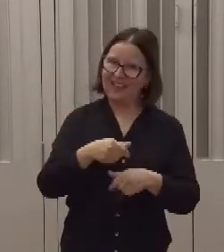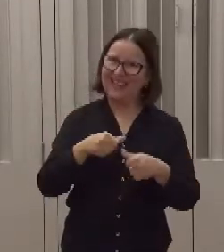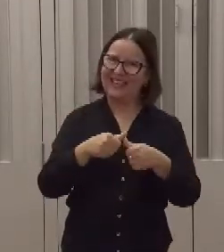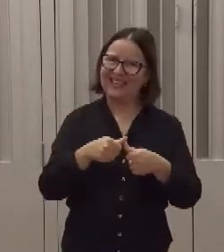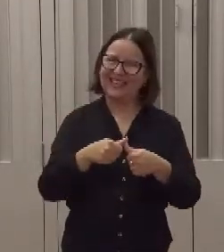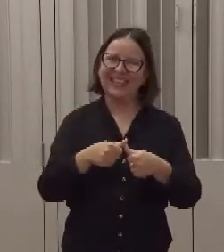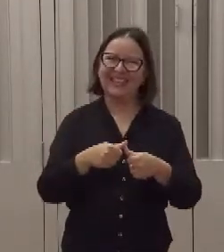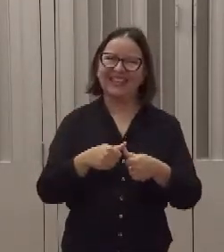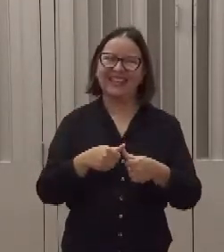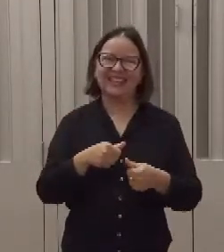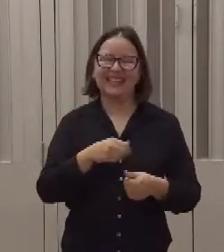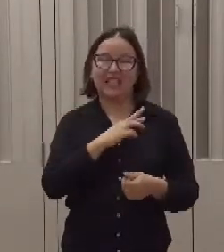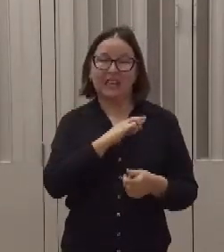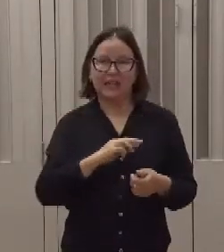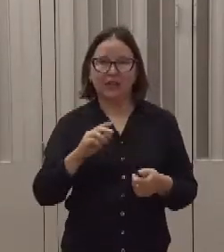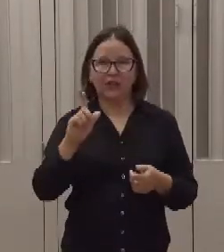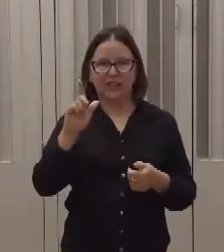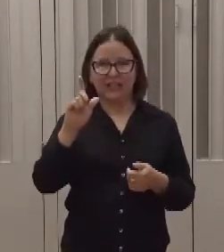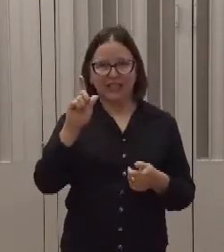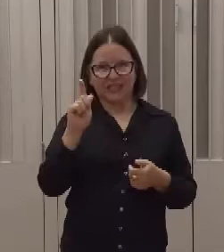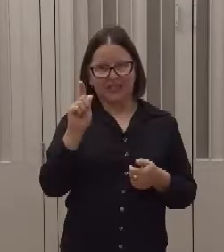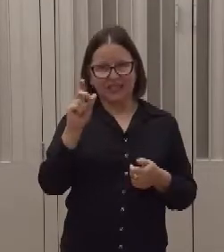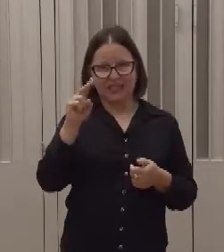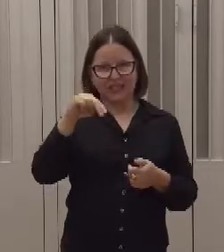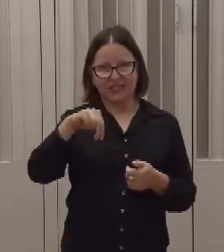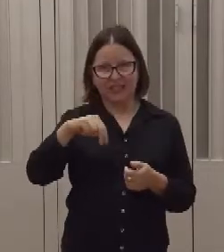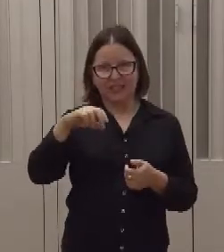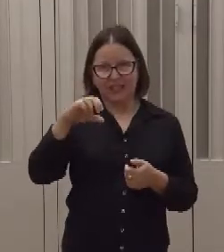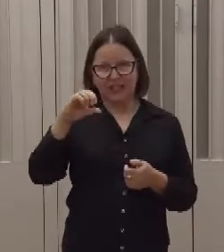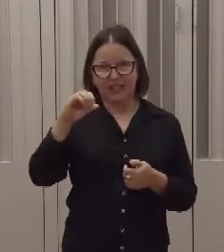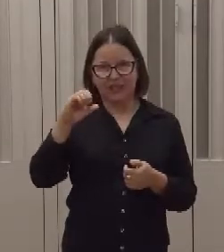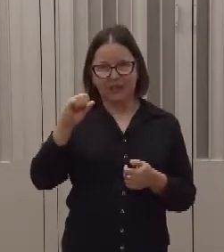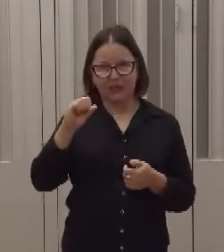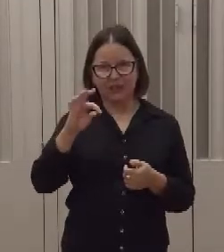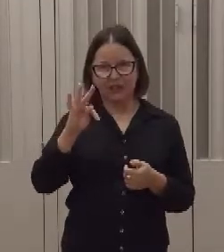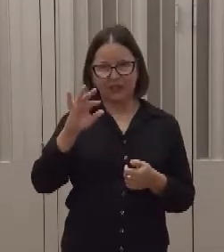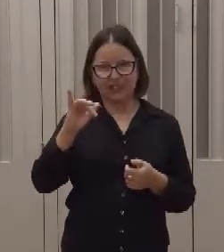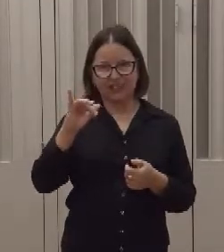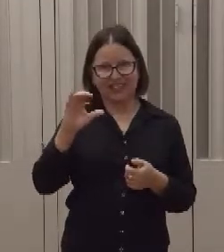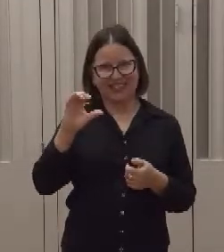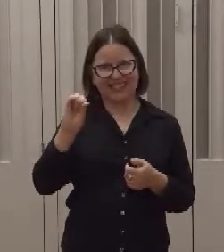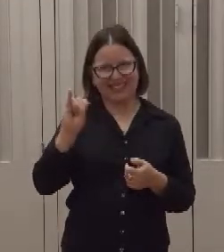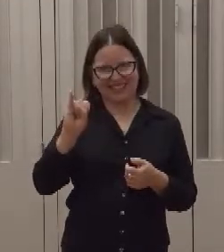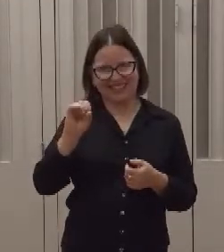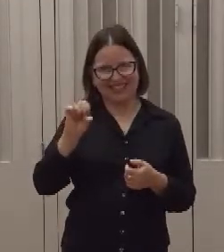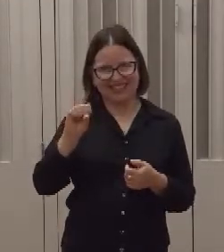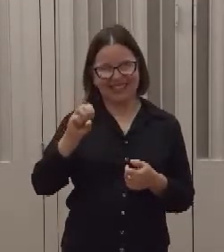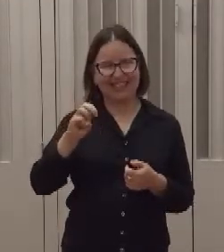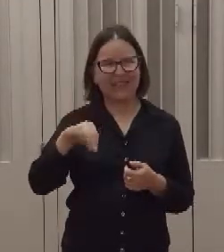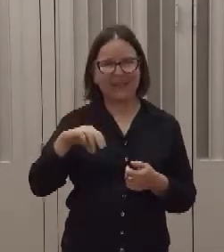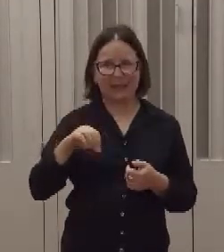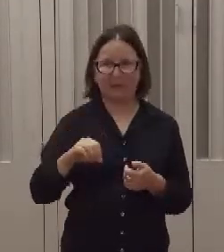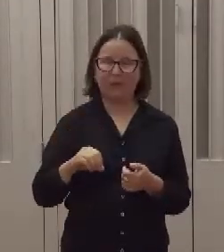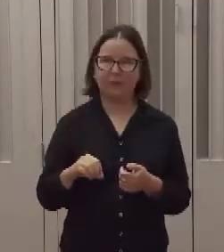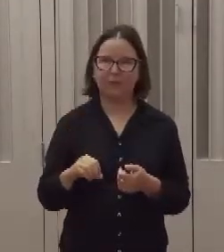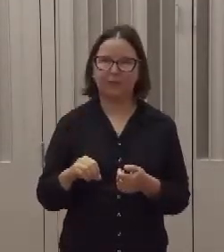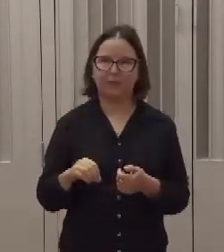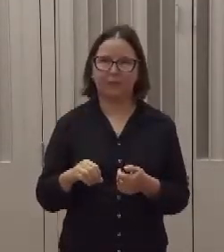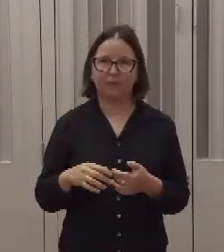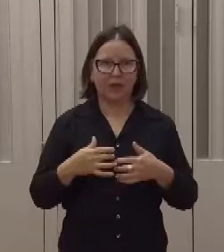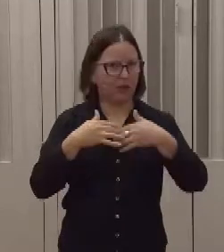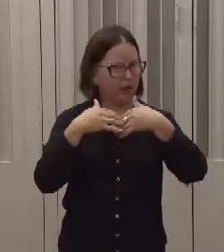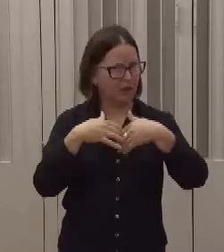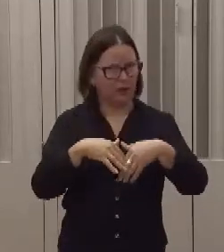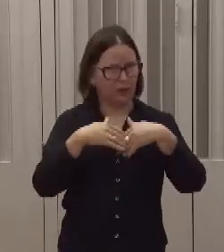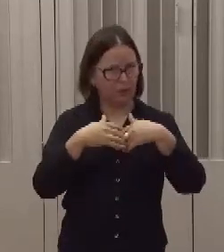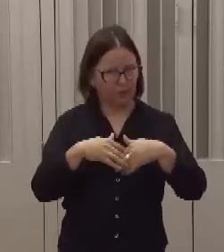que possui um conhecimento diferenciado e oculto realmente. E não confundam agnosticismo